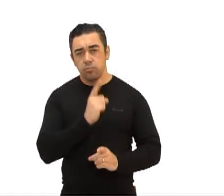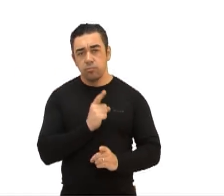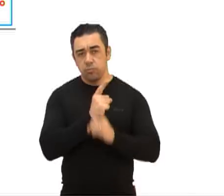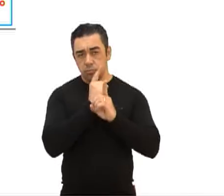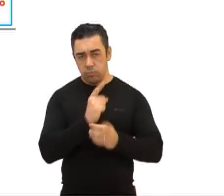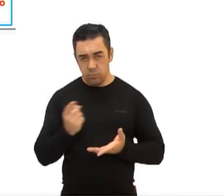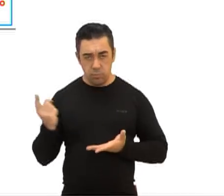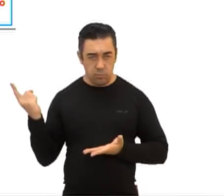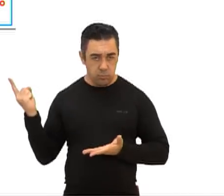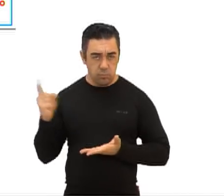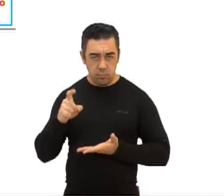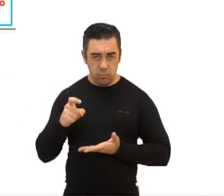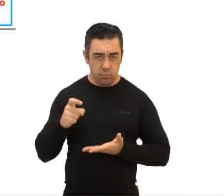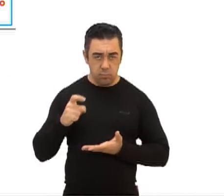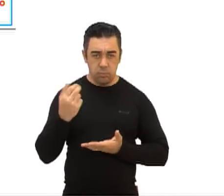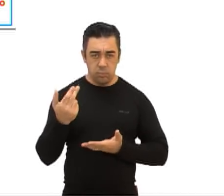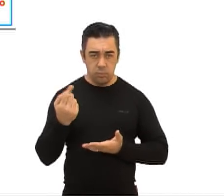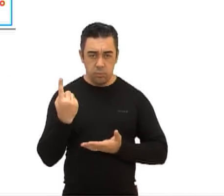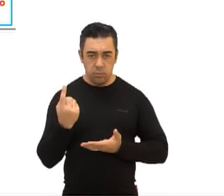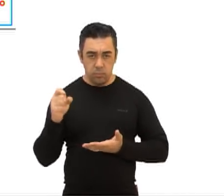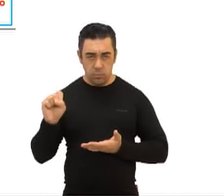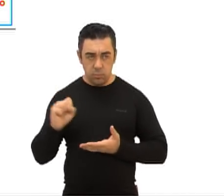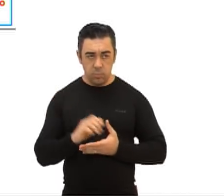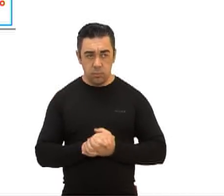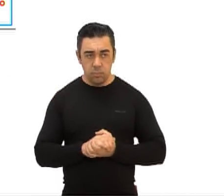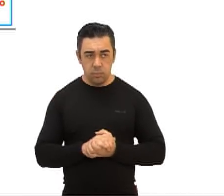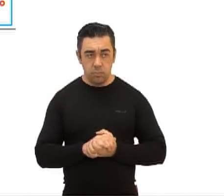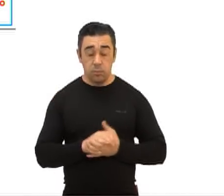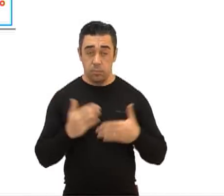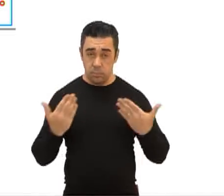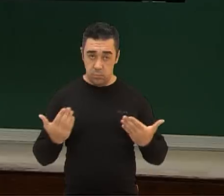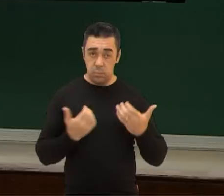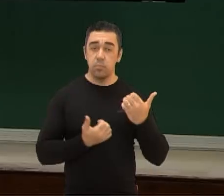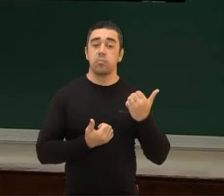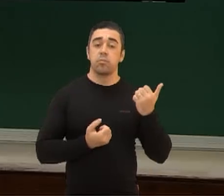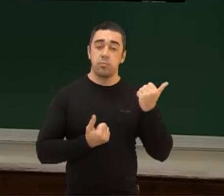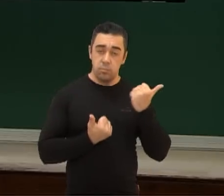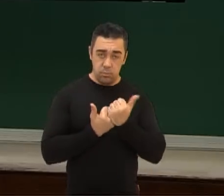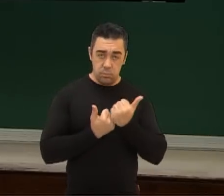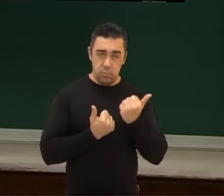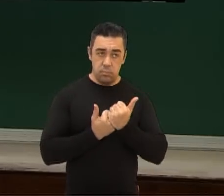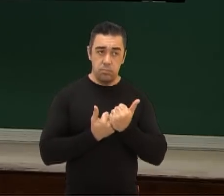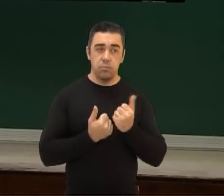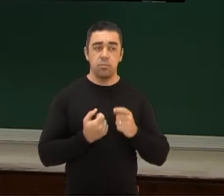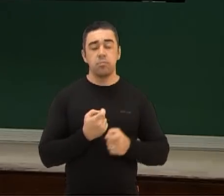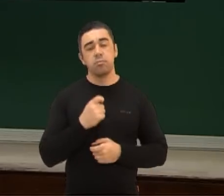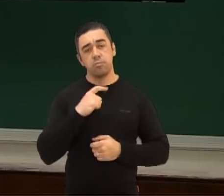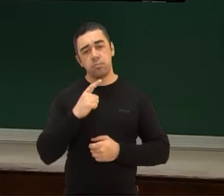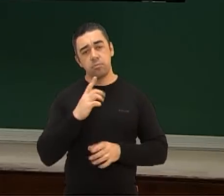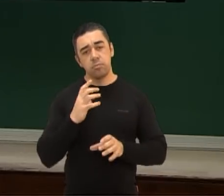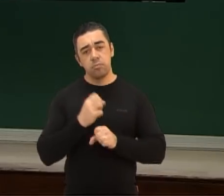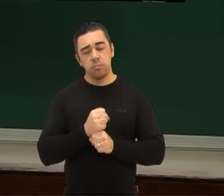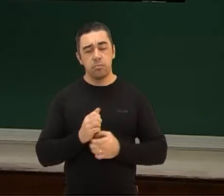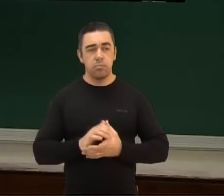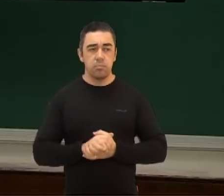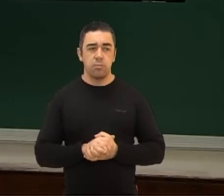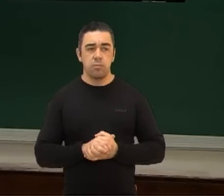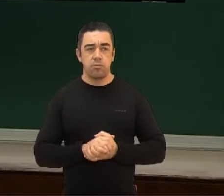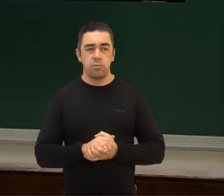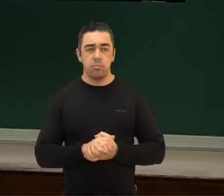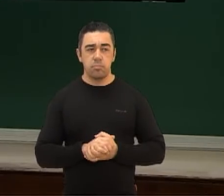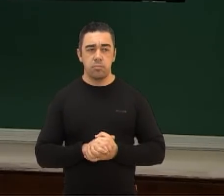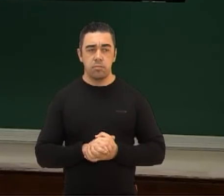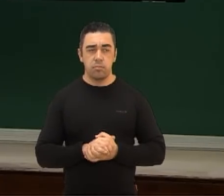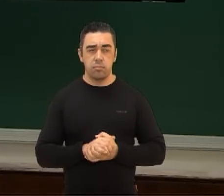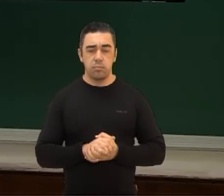igual a 18. Agora, no lugar do x, né, nós vamos por 18 e calcular. Então,